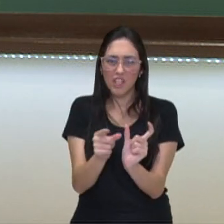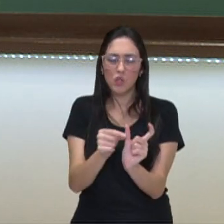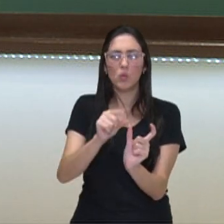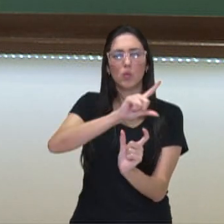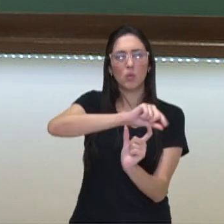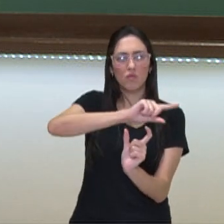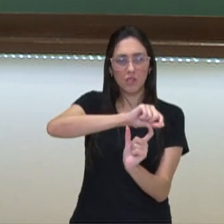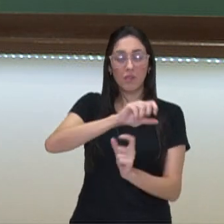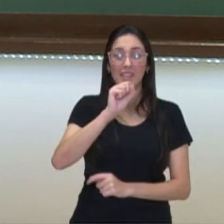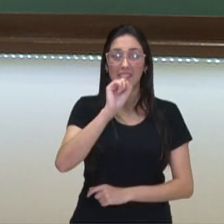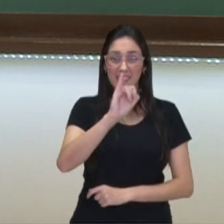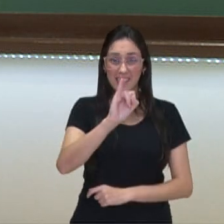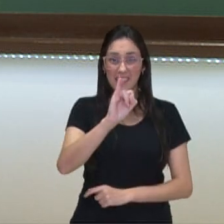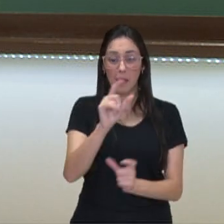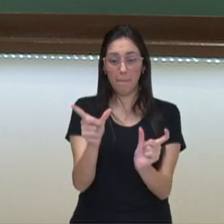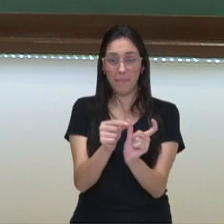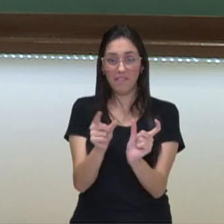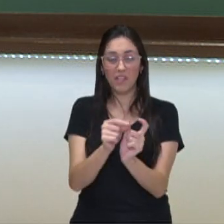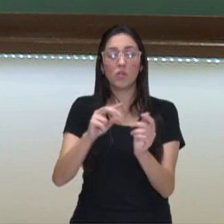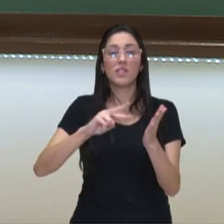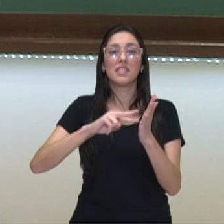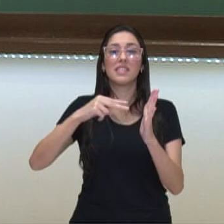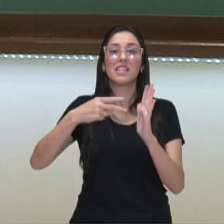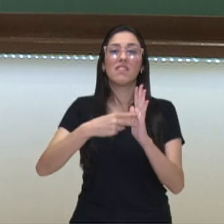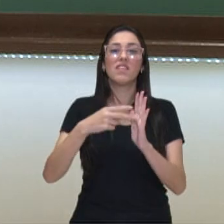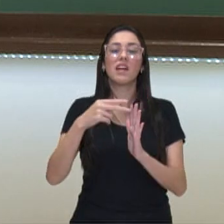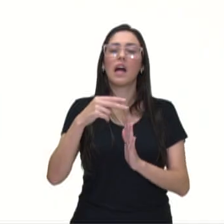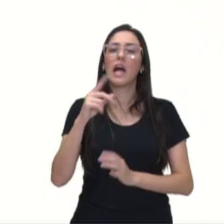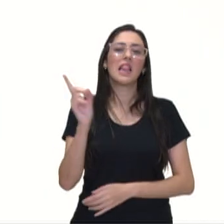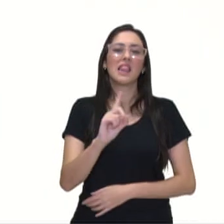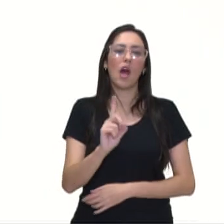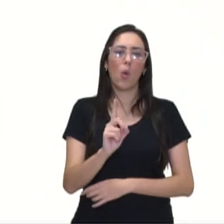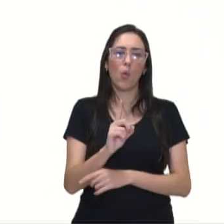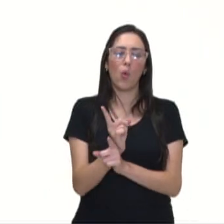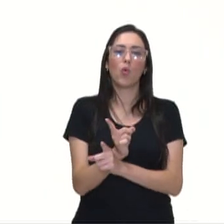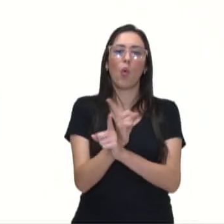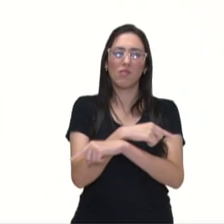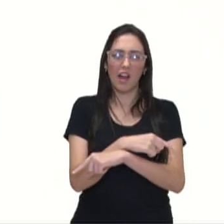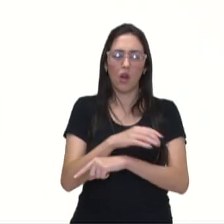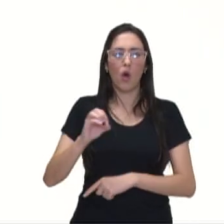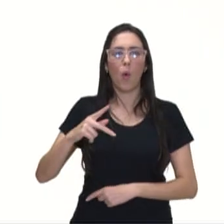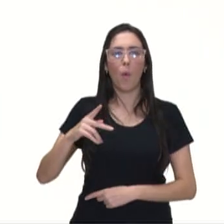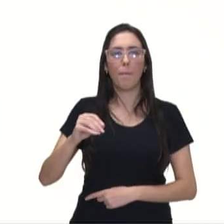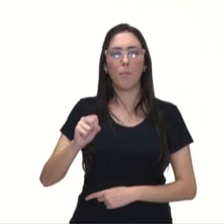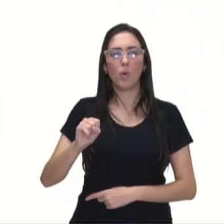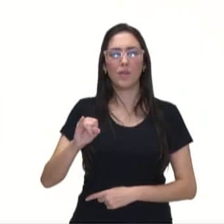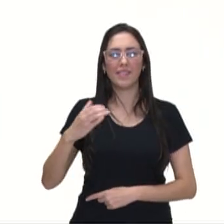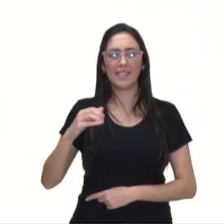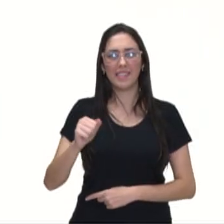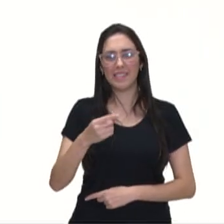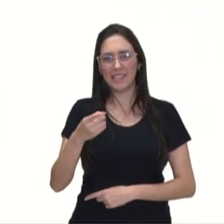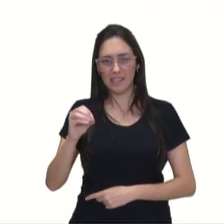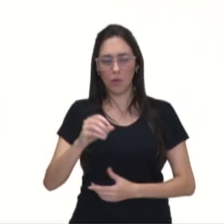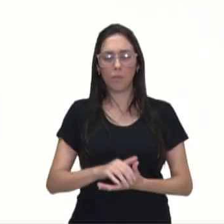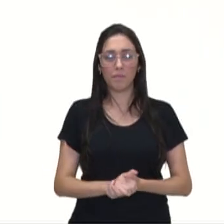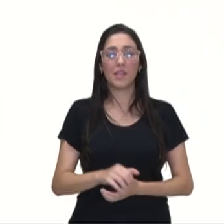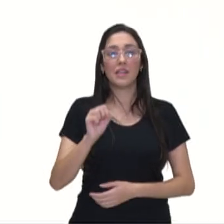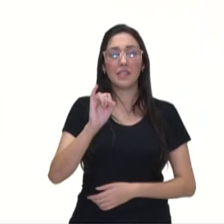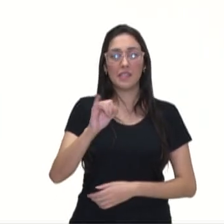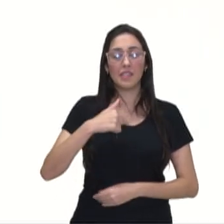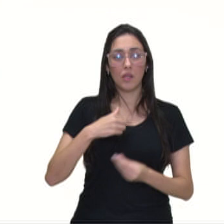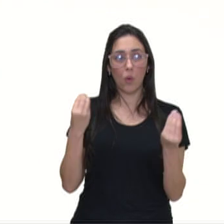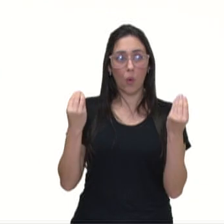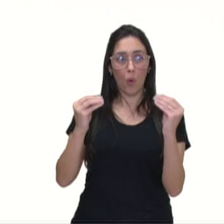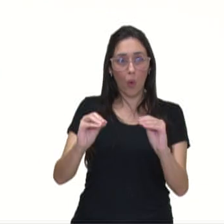oposição? Eles são muito semelhantes aos da língua portuguesa. Se eu coloco o sufixo ed, vai ficar então